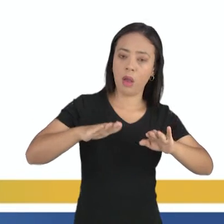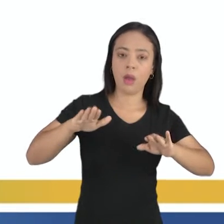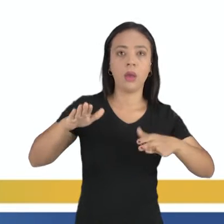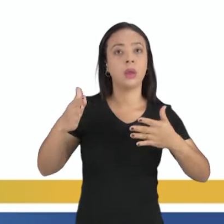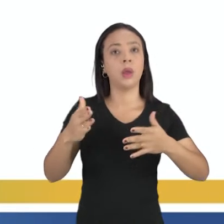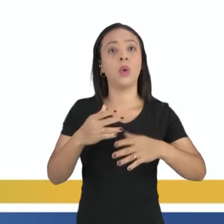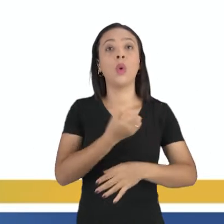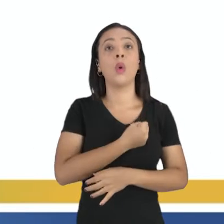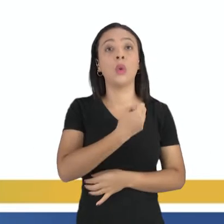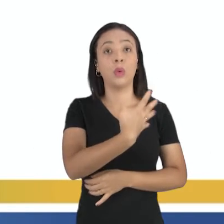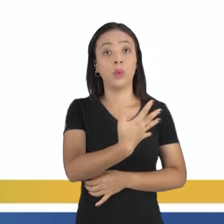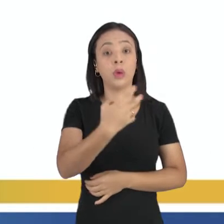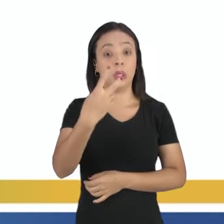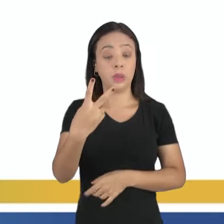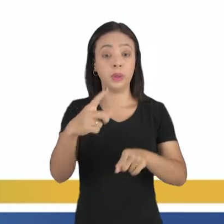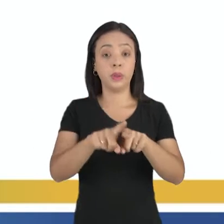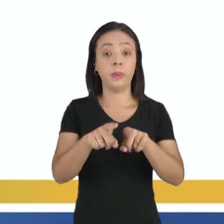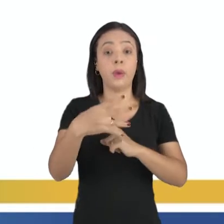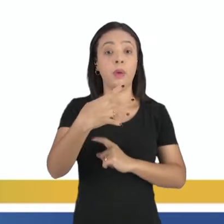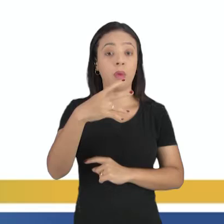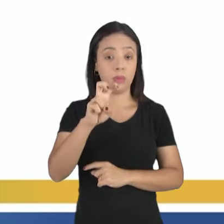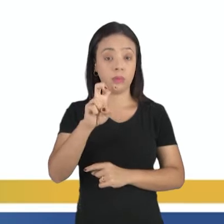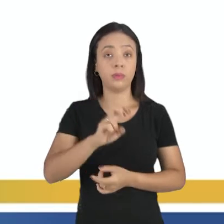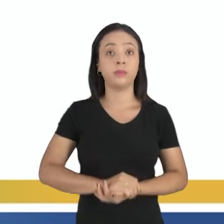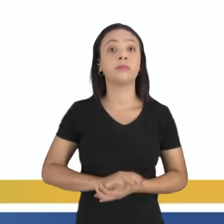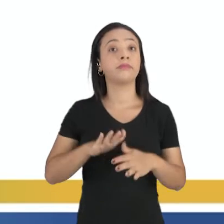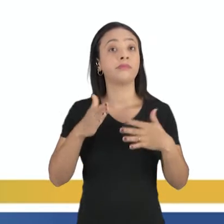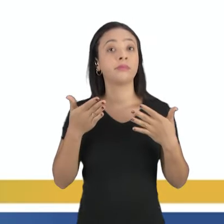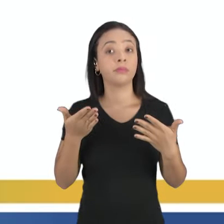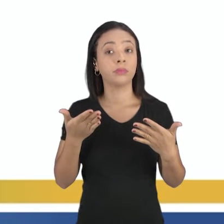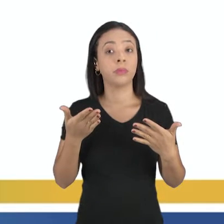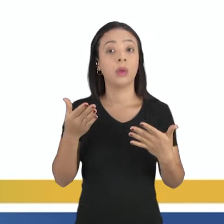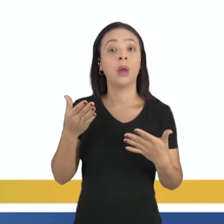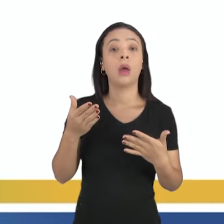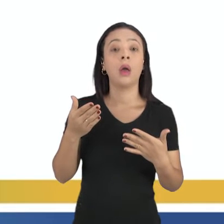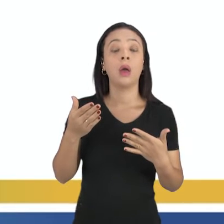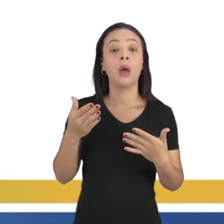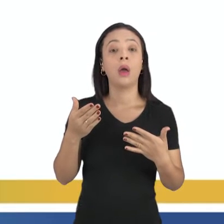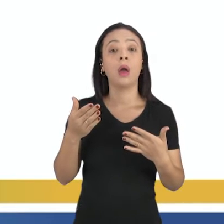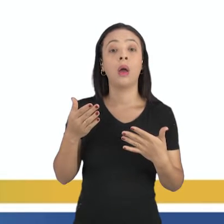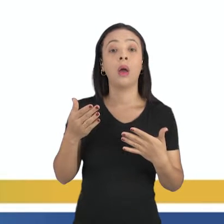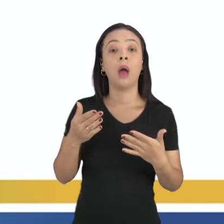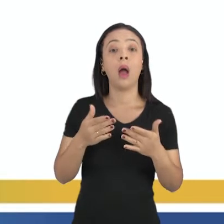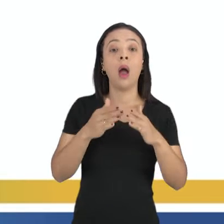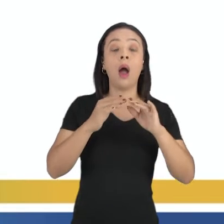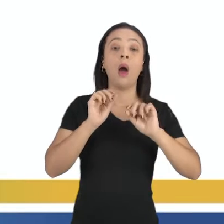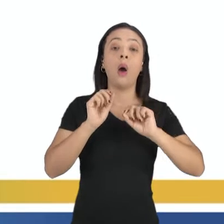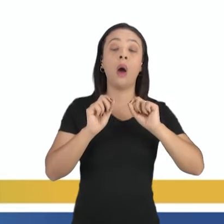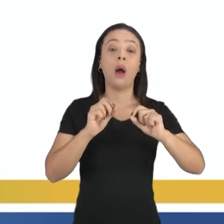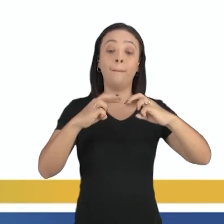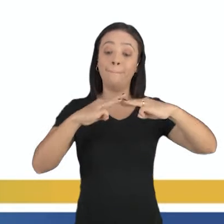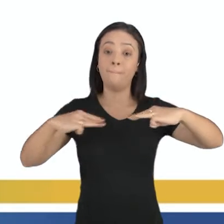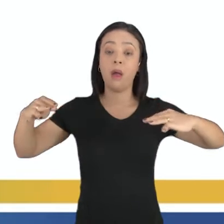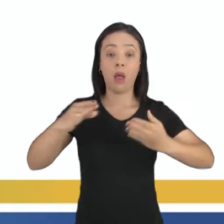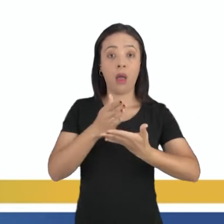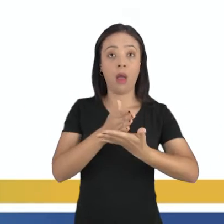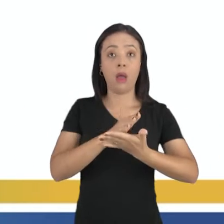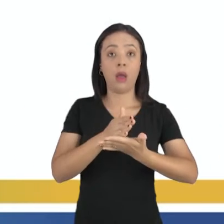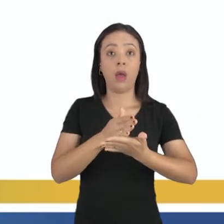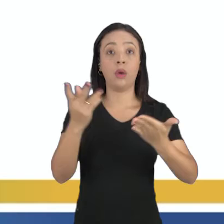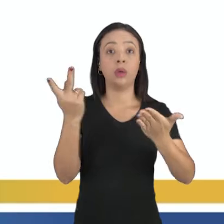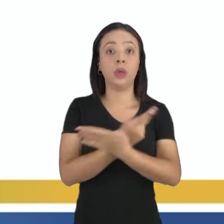números 42 e 45. Logo, a mediana dos pontos será dada pelo somatório